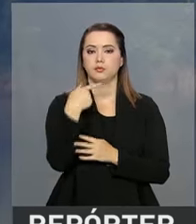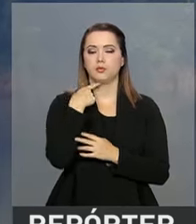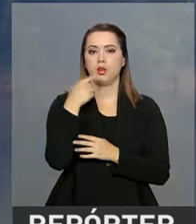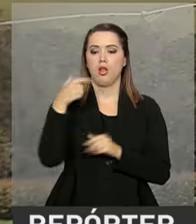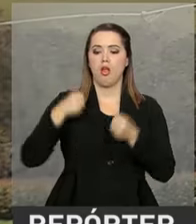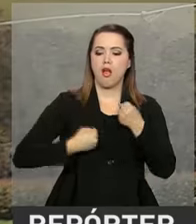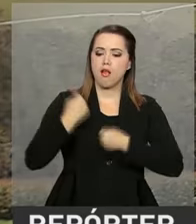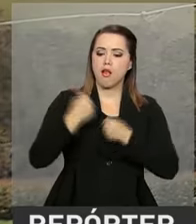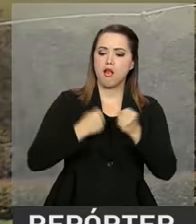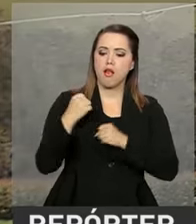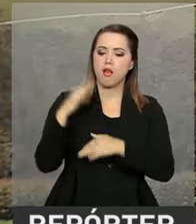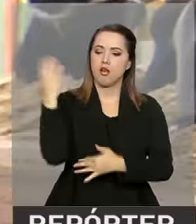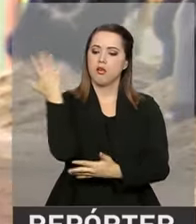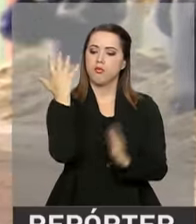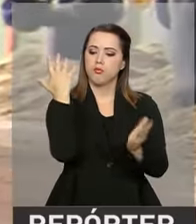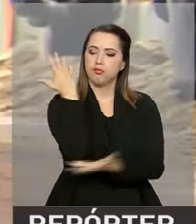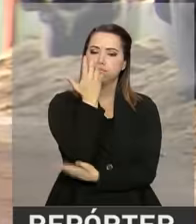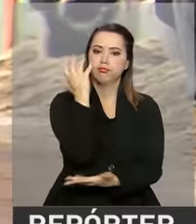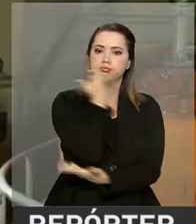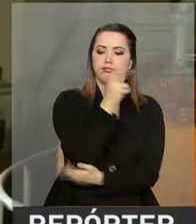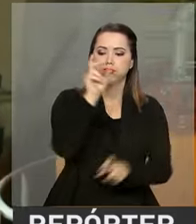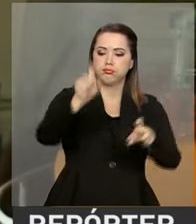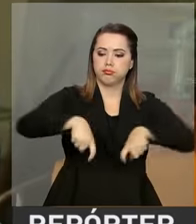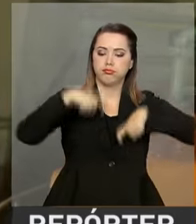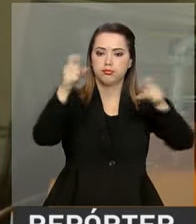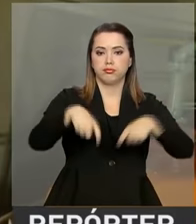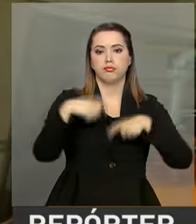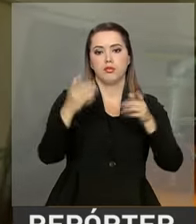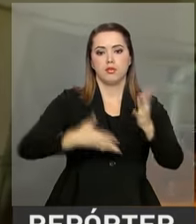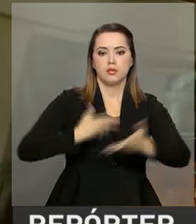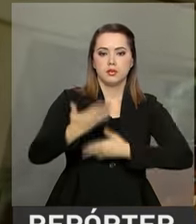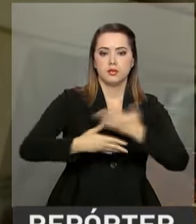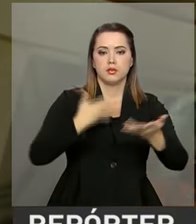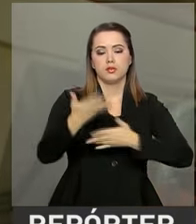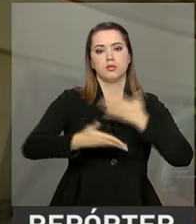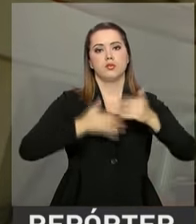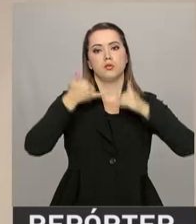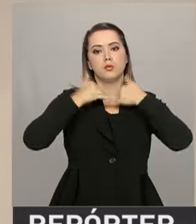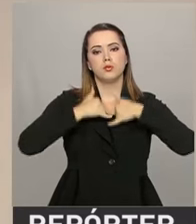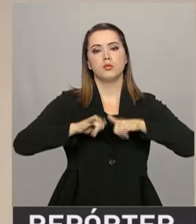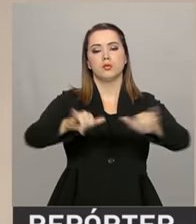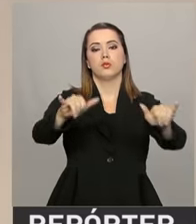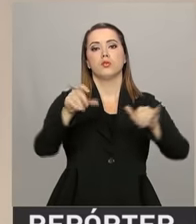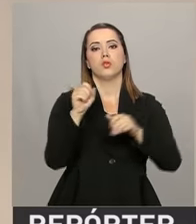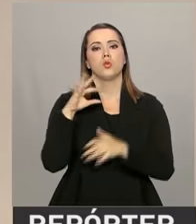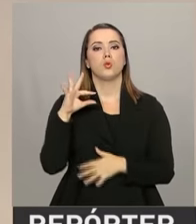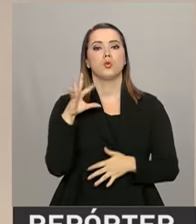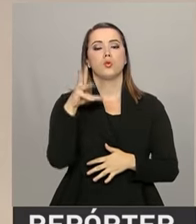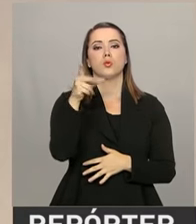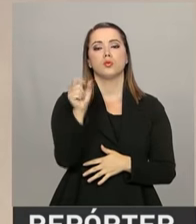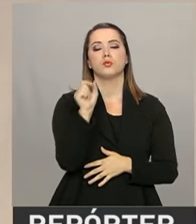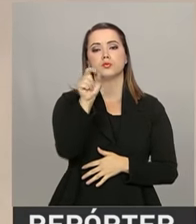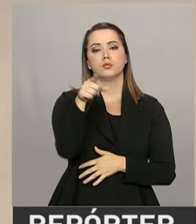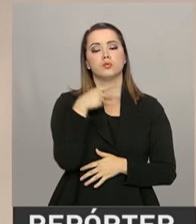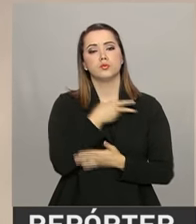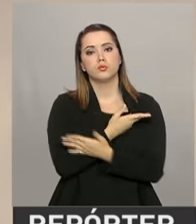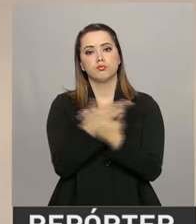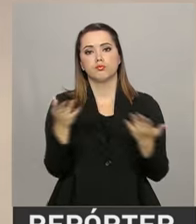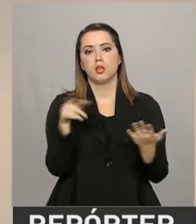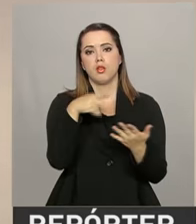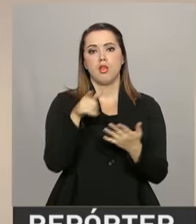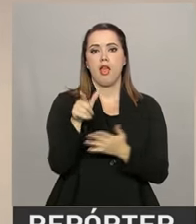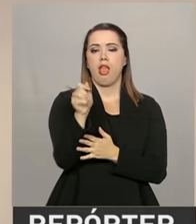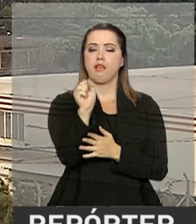desmatamento, crescimento da agricultura e pecuária e geração e consumo de energia. Com todas essas atividades, mais